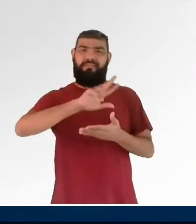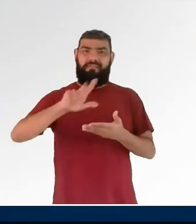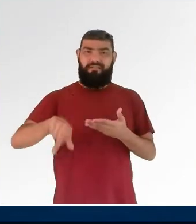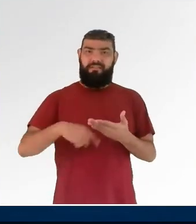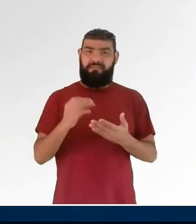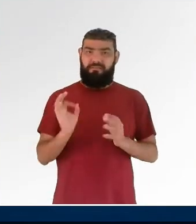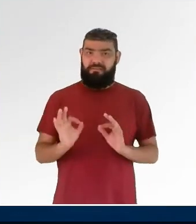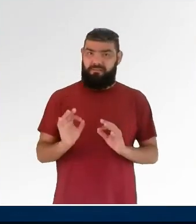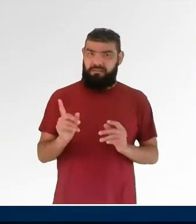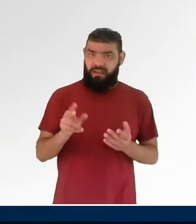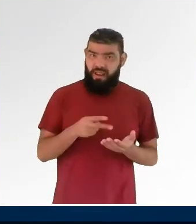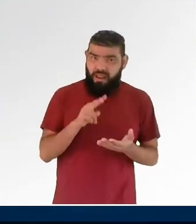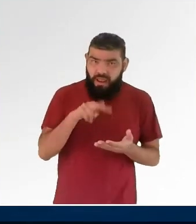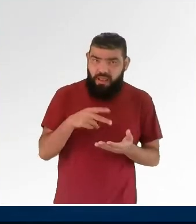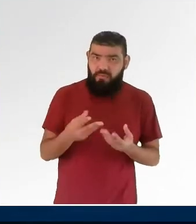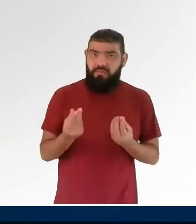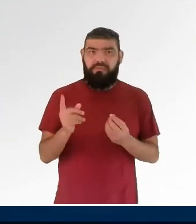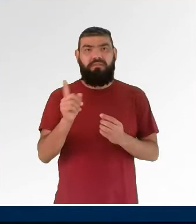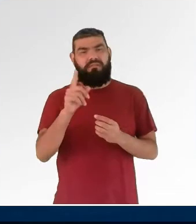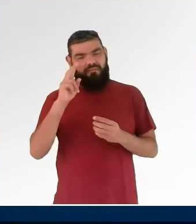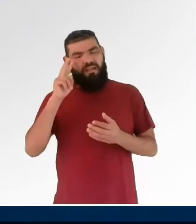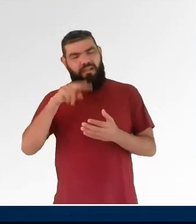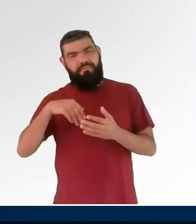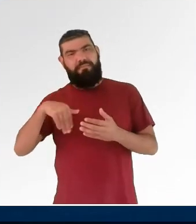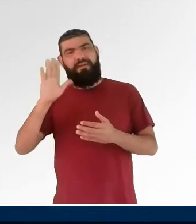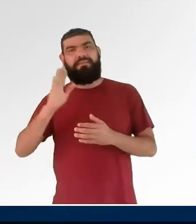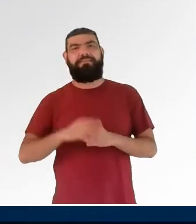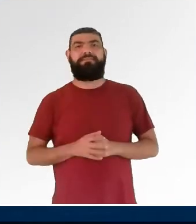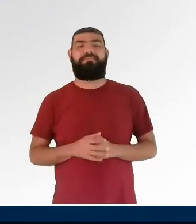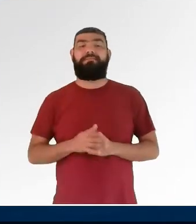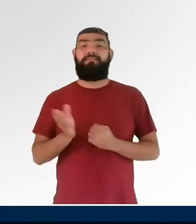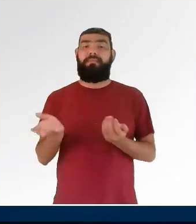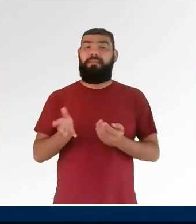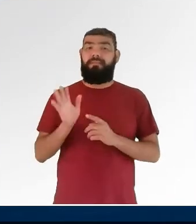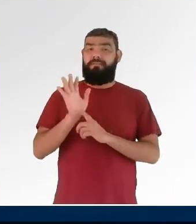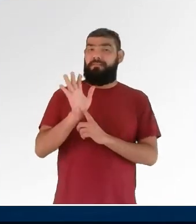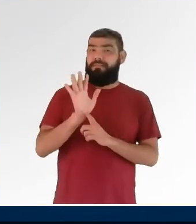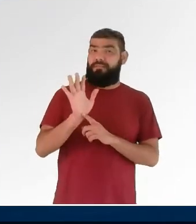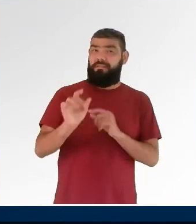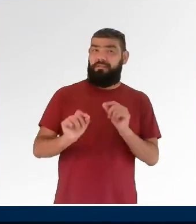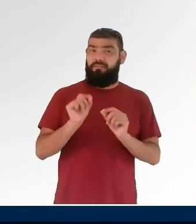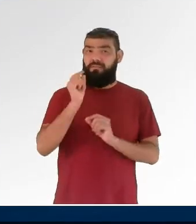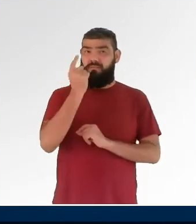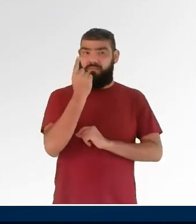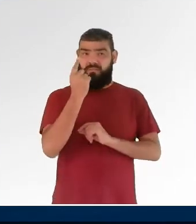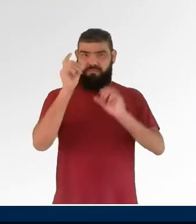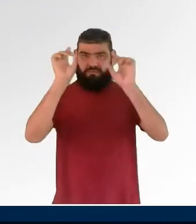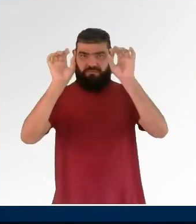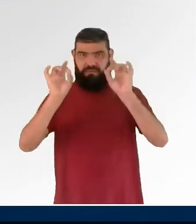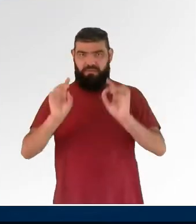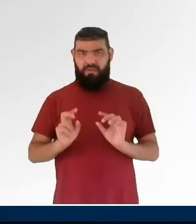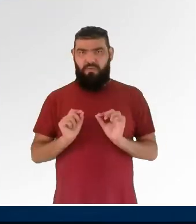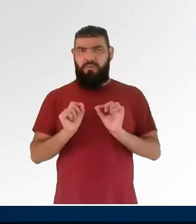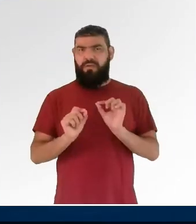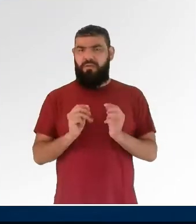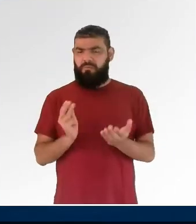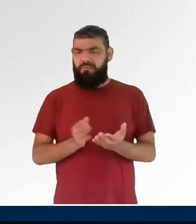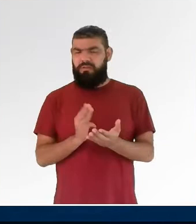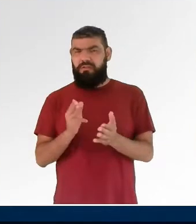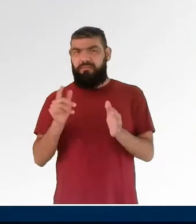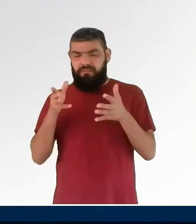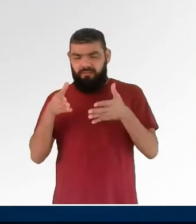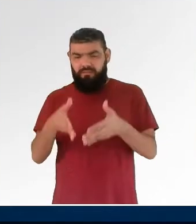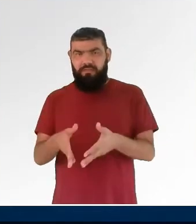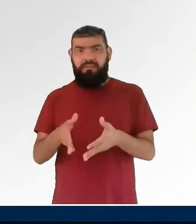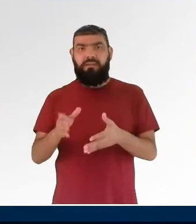vai ler muitos ainda. Agora nós vamos apresentar um deles em especial. É um livro voltado para o ambiente infantil.